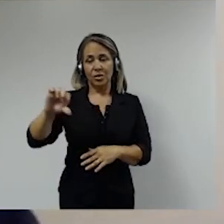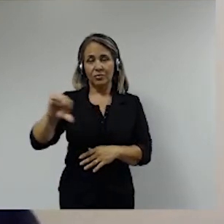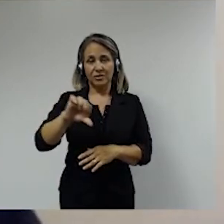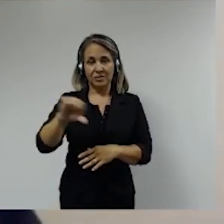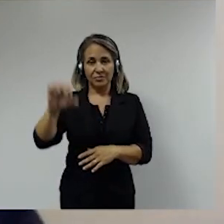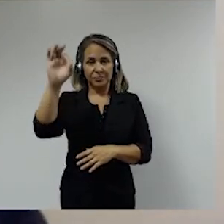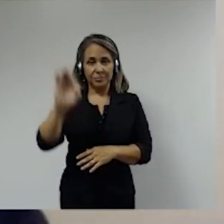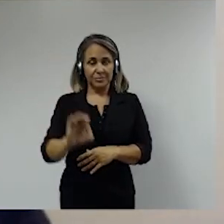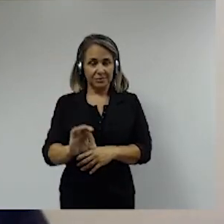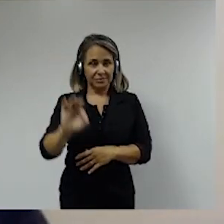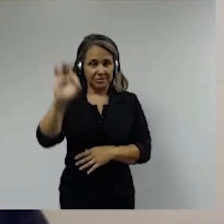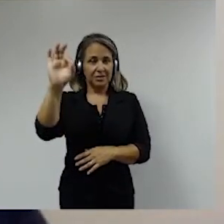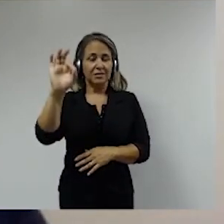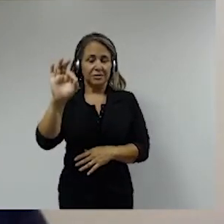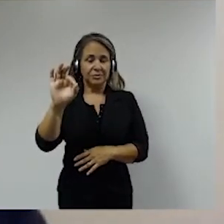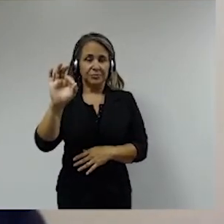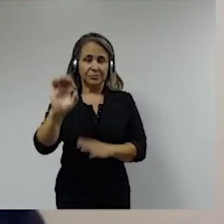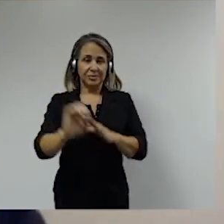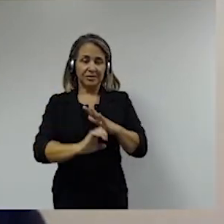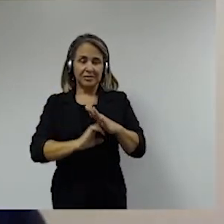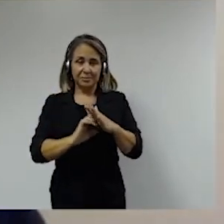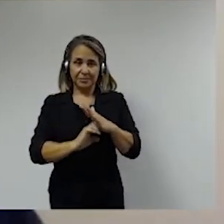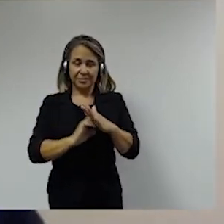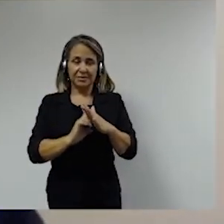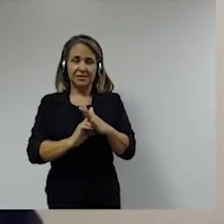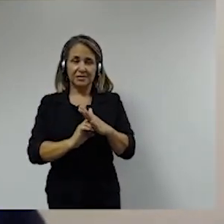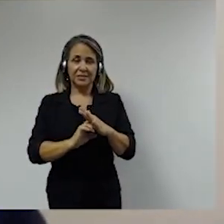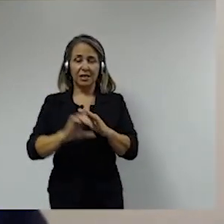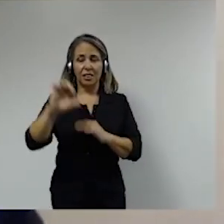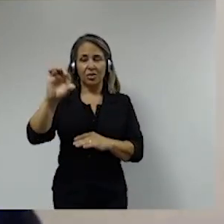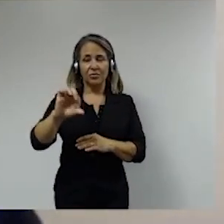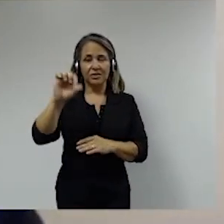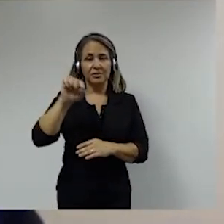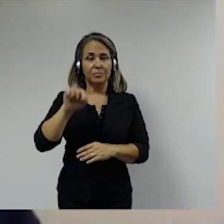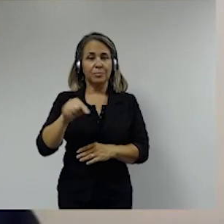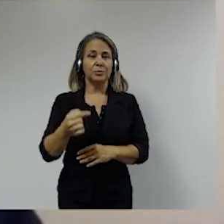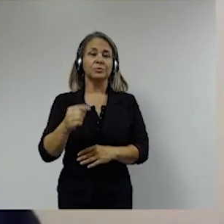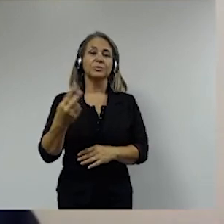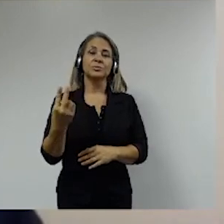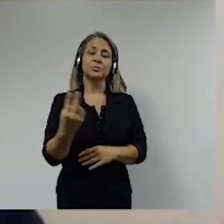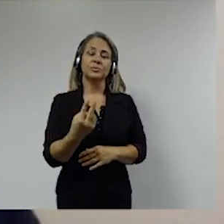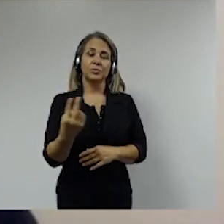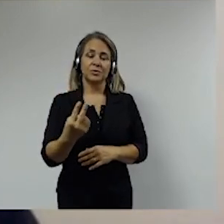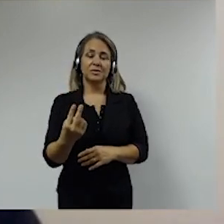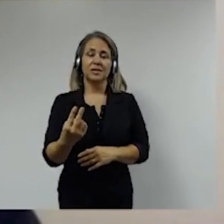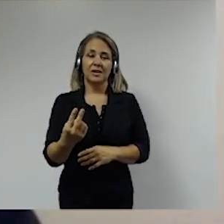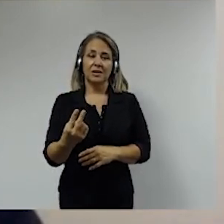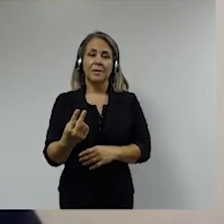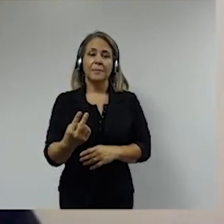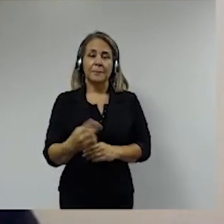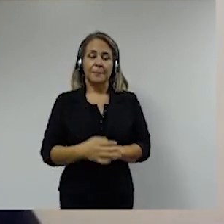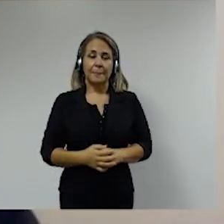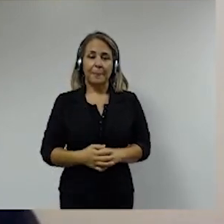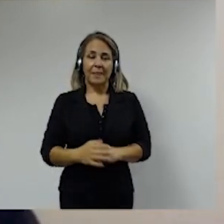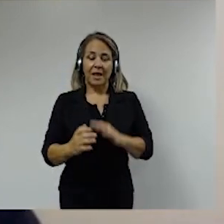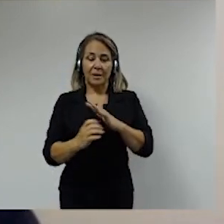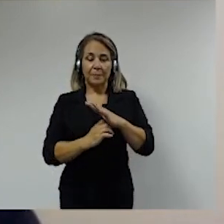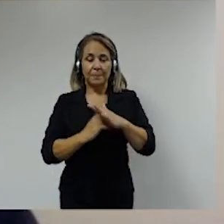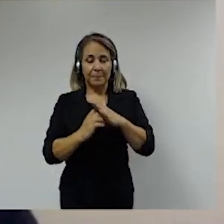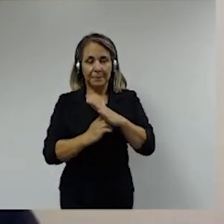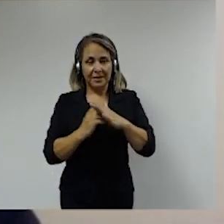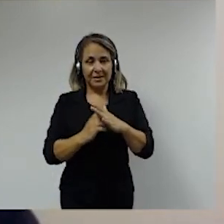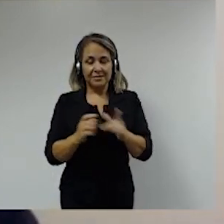99% delas, mais precisamente 99,2% delas, 518 mil empresas, eram empresas